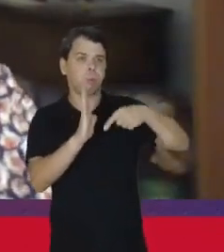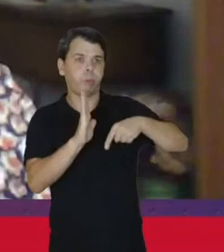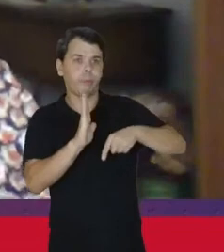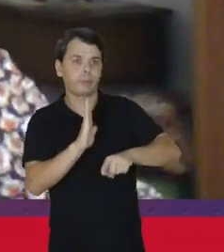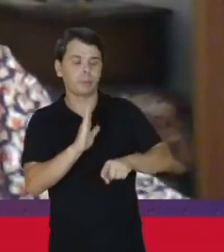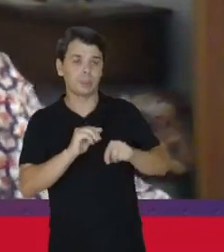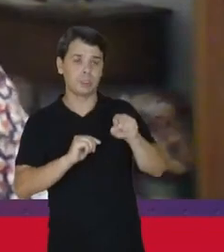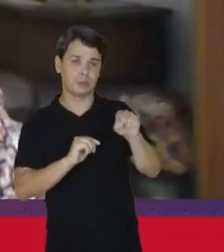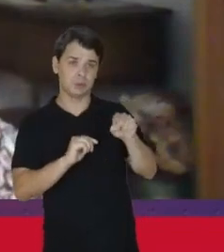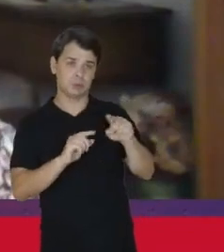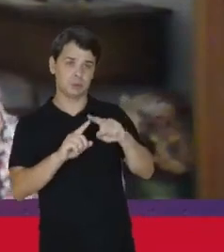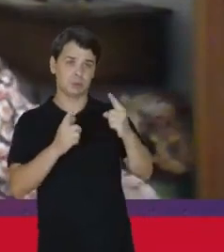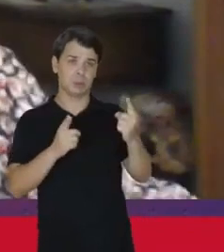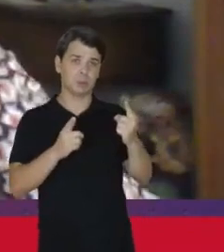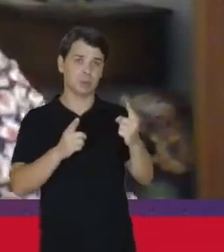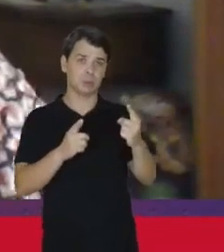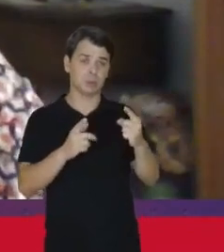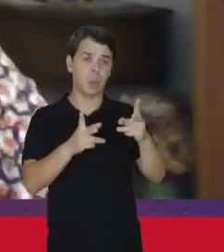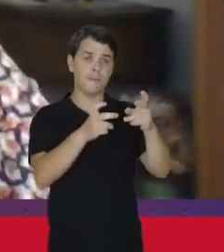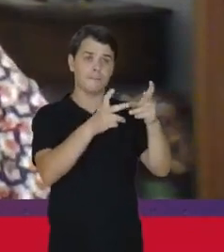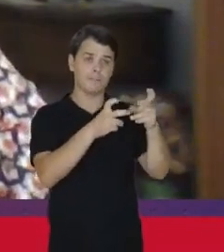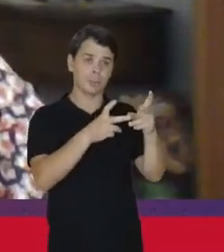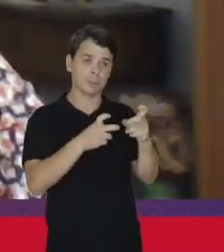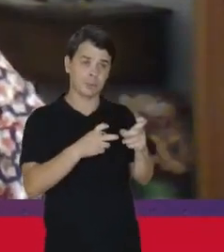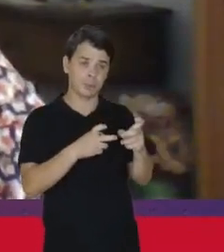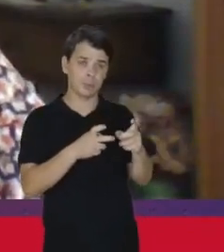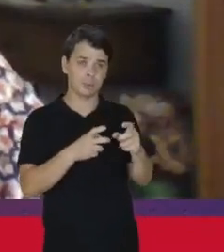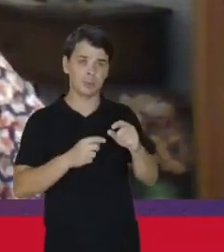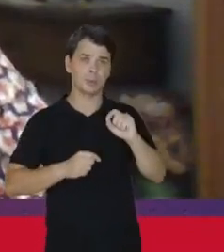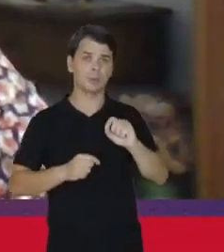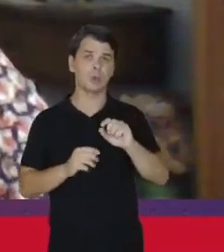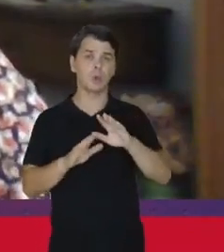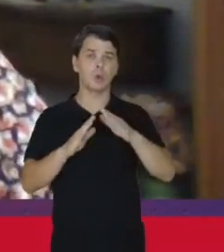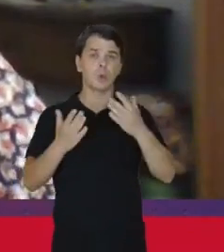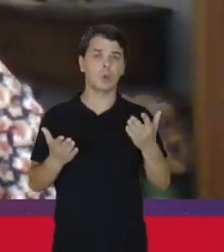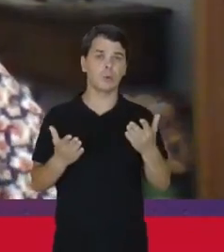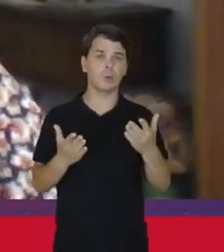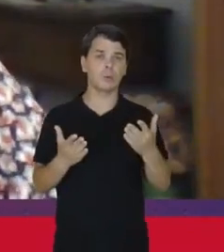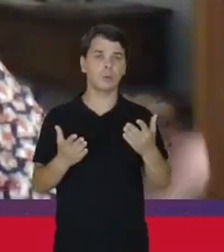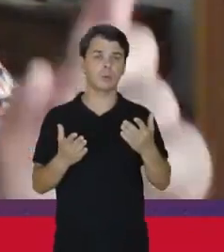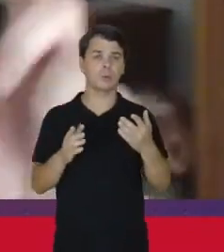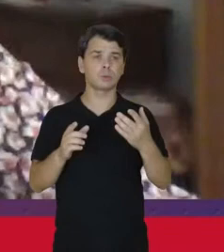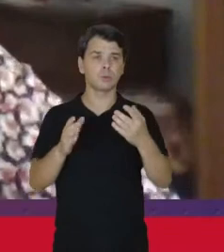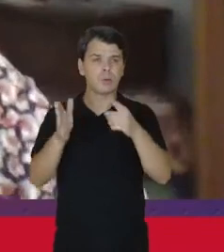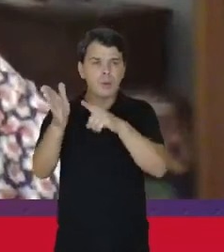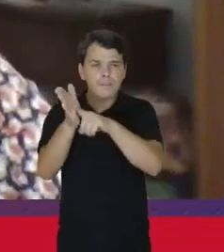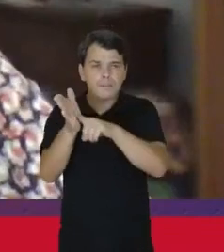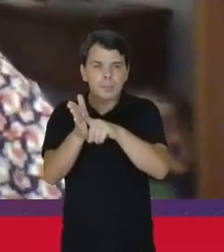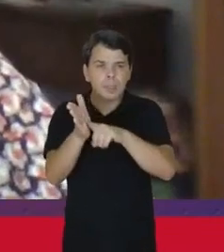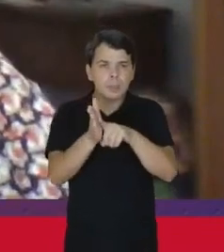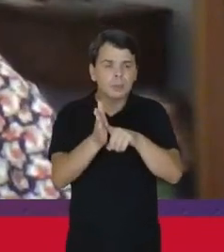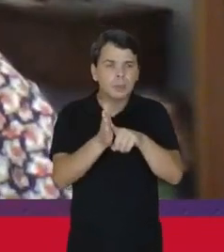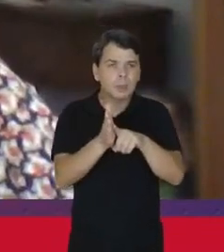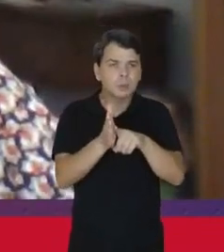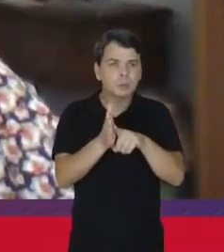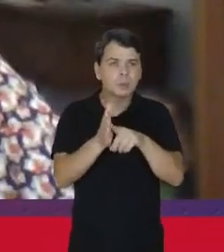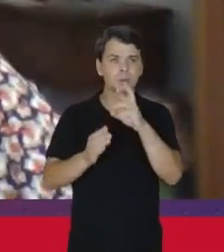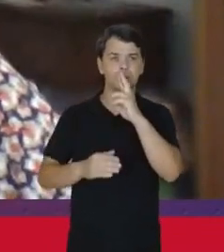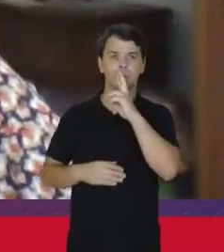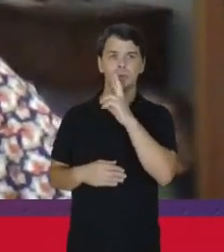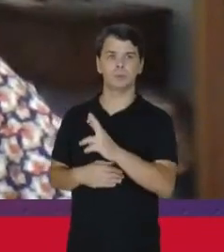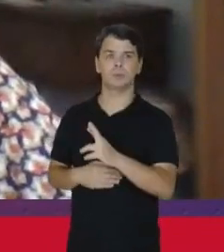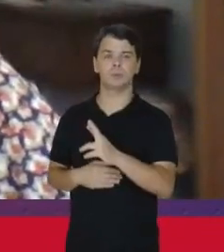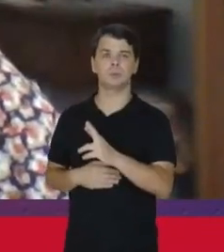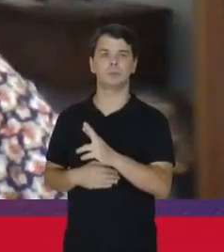acentuada. E isso nós já percebemos quando se analisa os